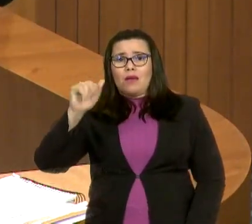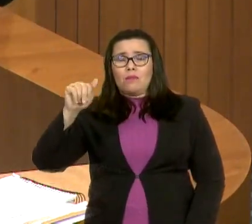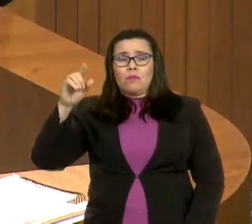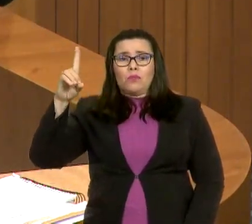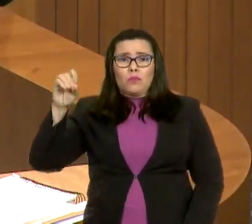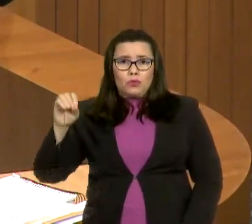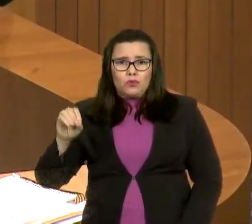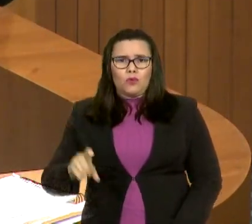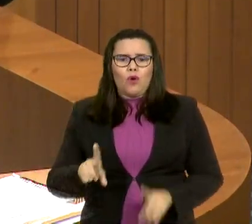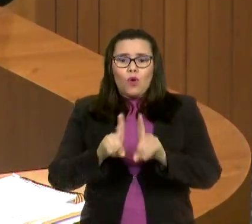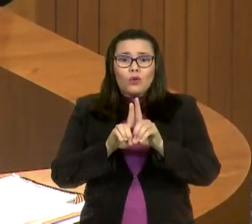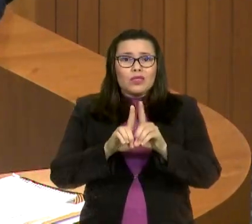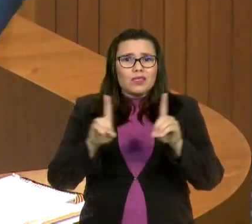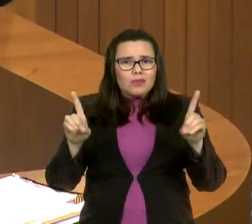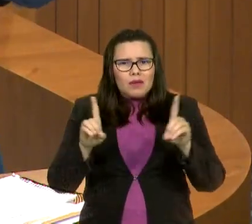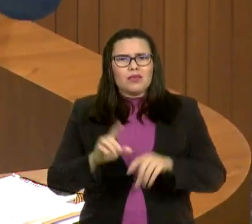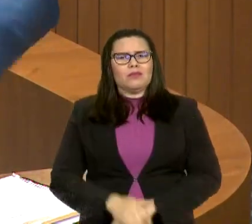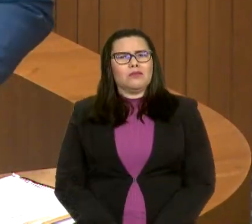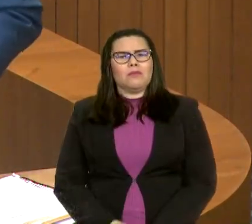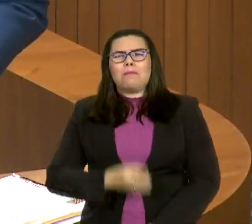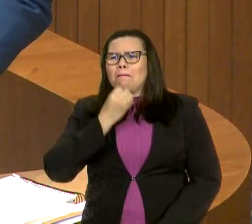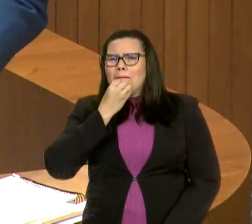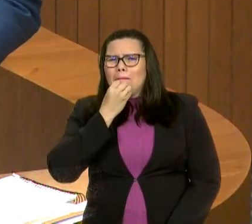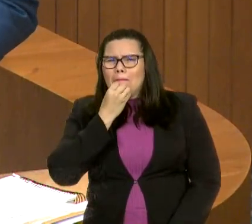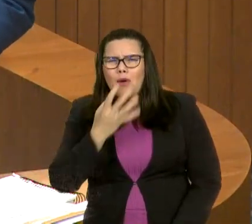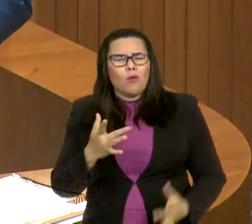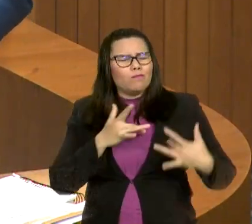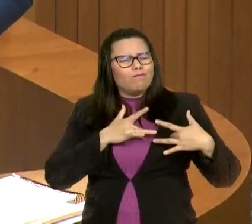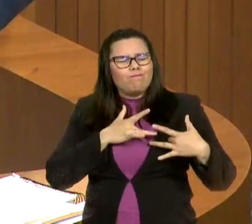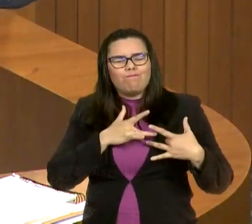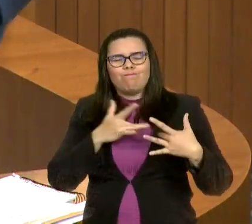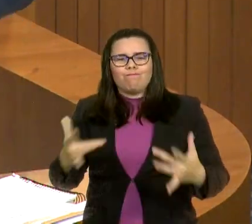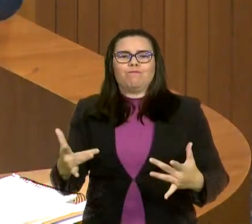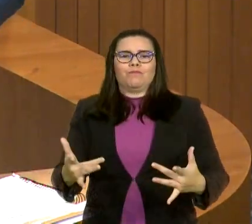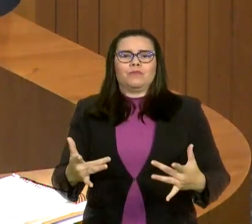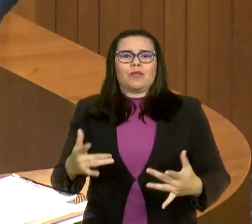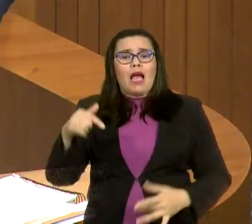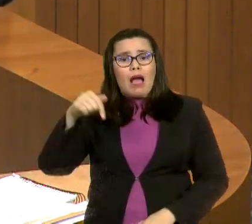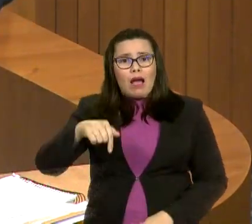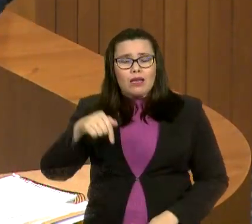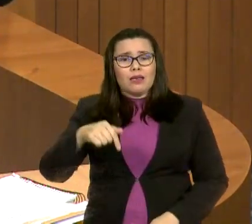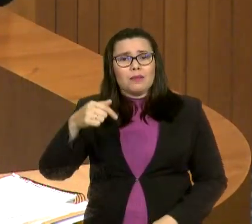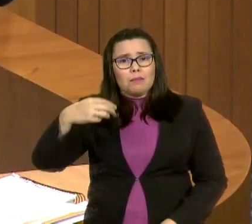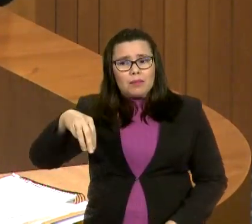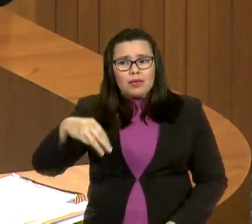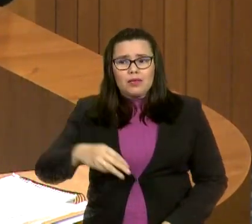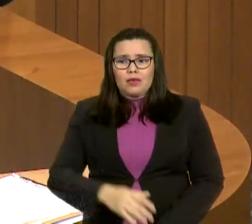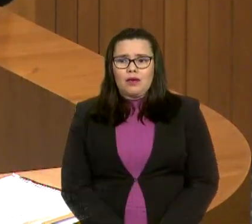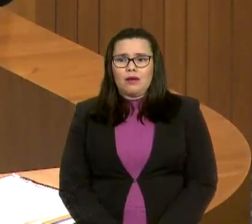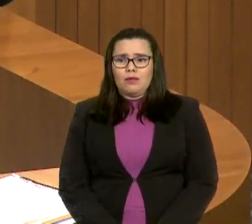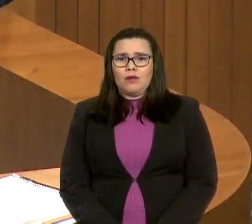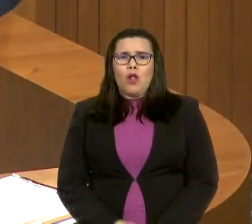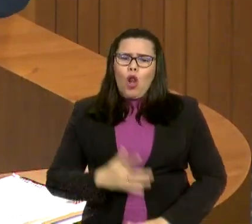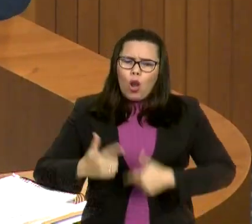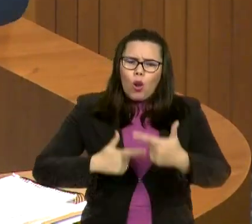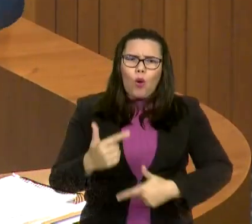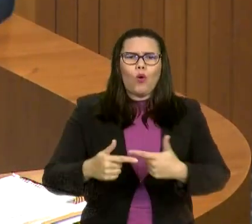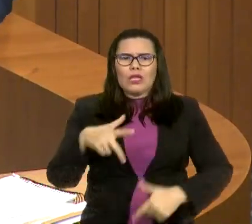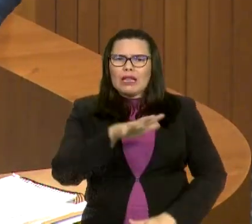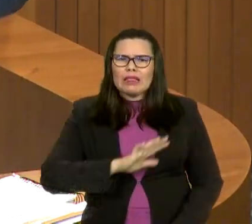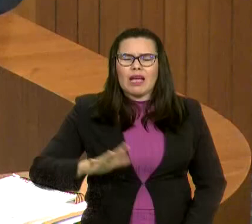um dos desembargadores mais humanos que existem aqui no Maranhão, um cara com militância na área da saúde,